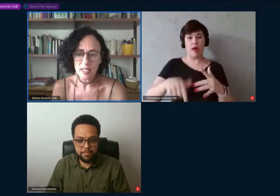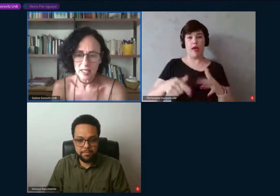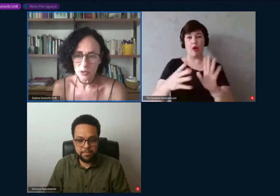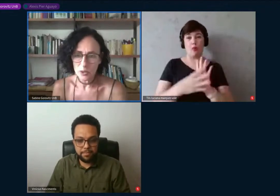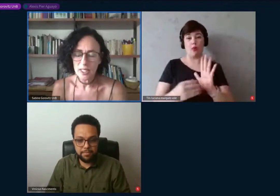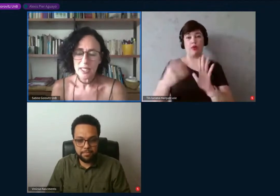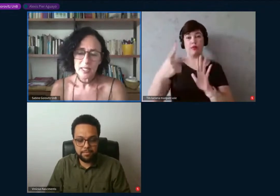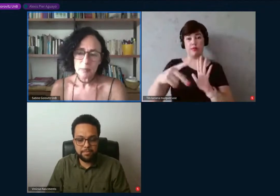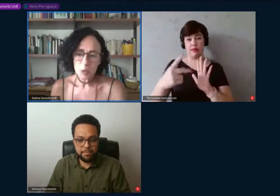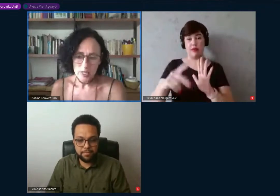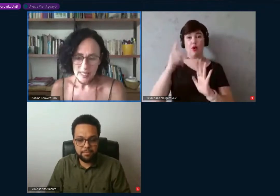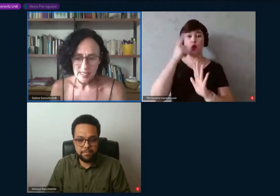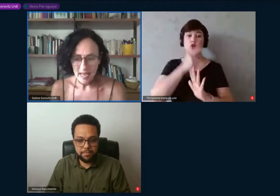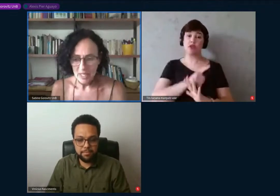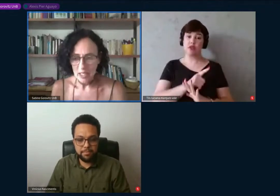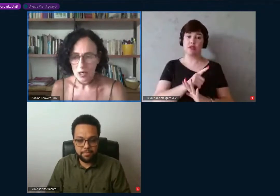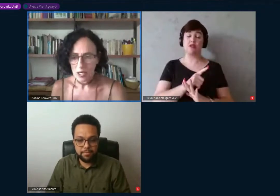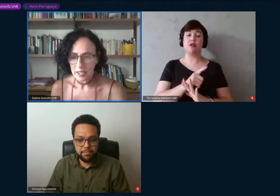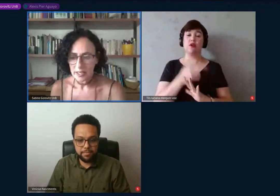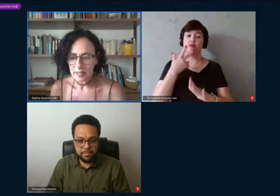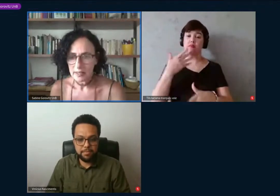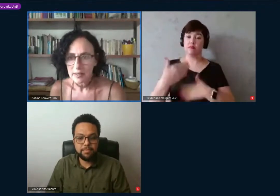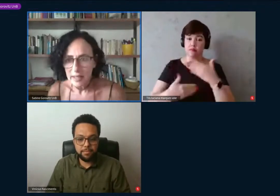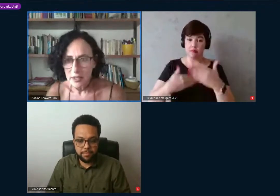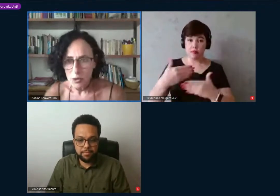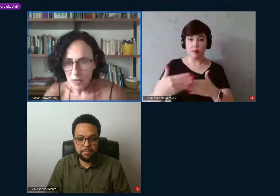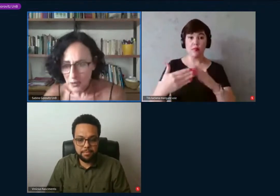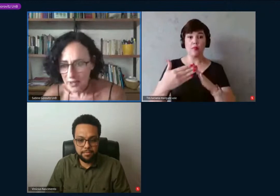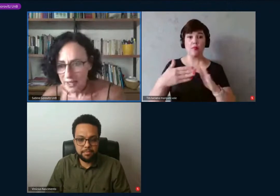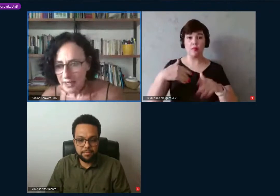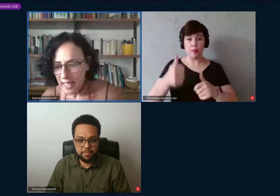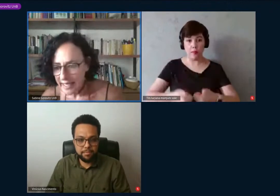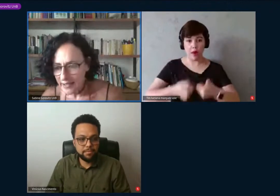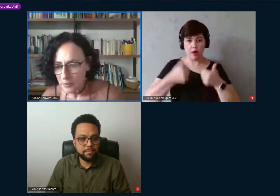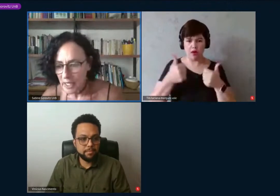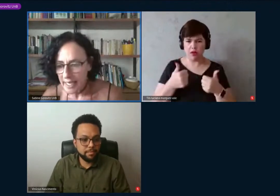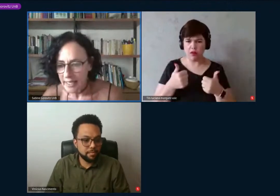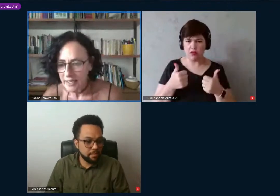ele conseguiu processar melhor, que ele